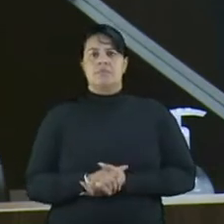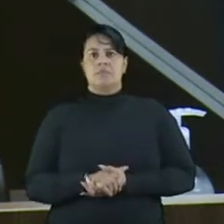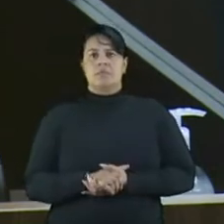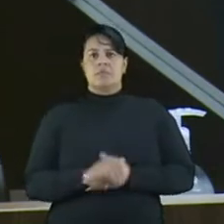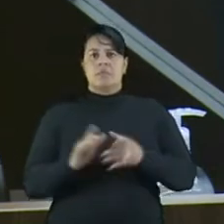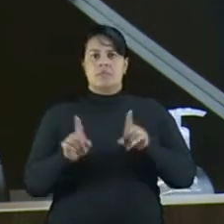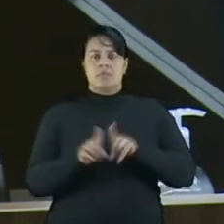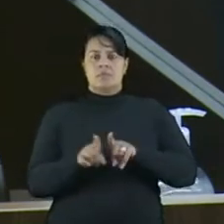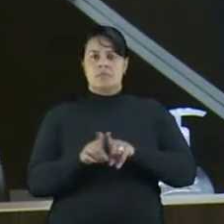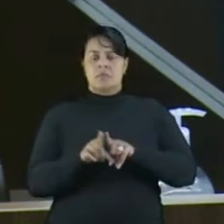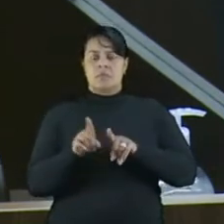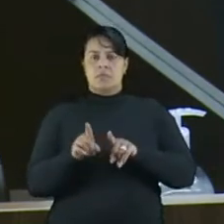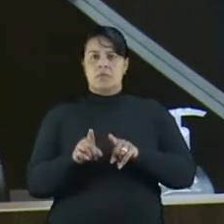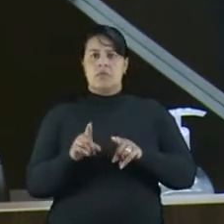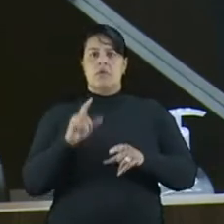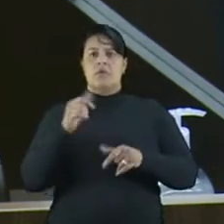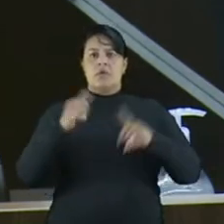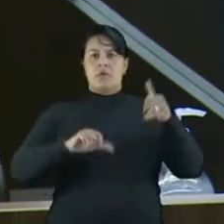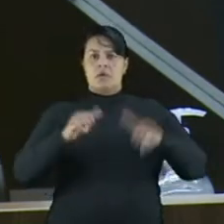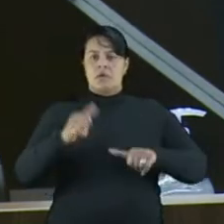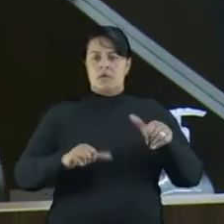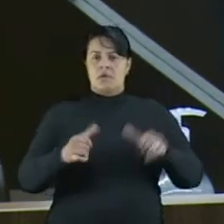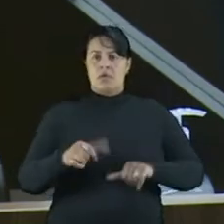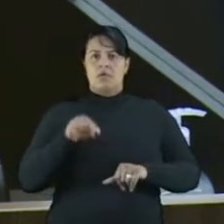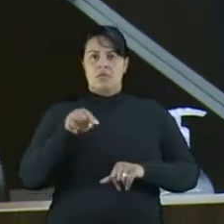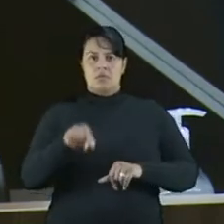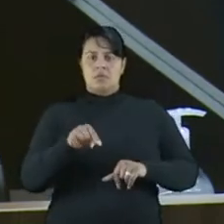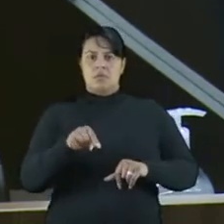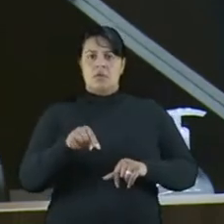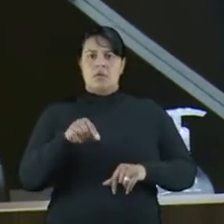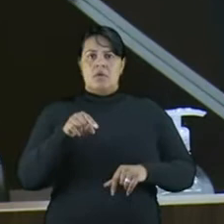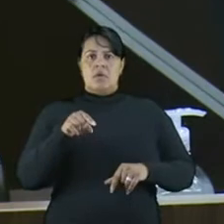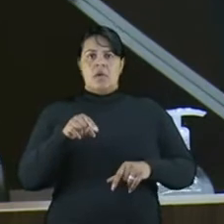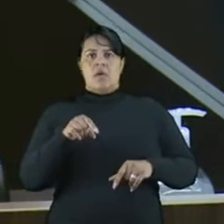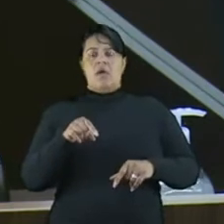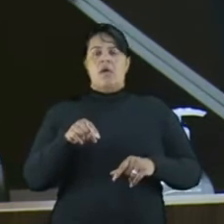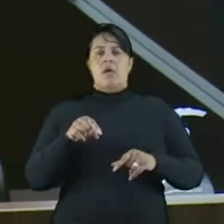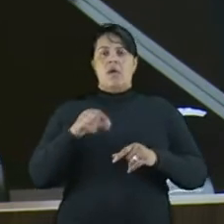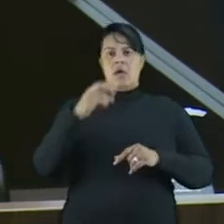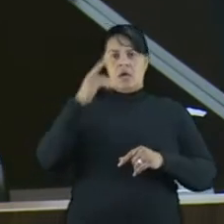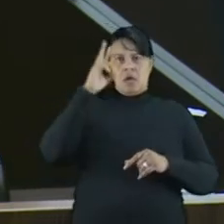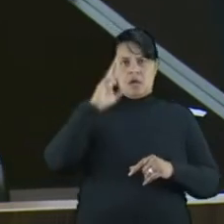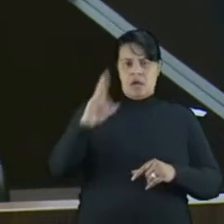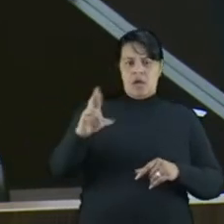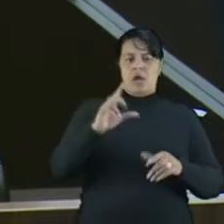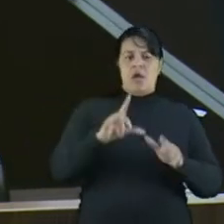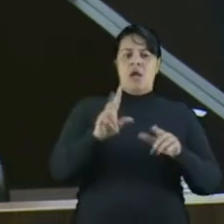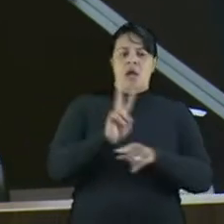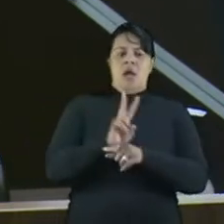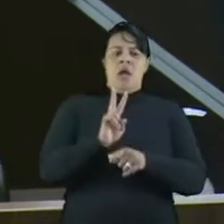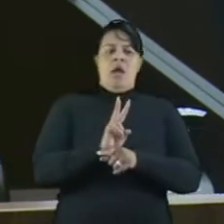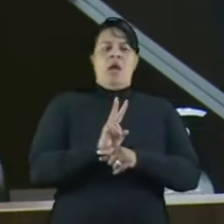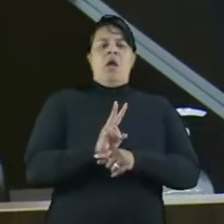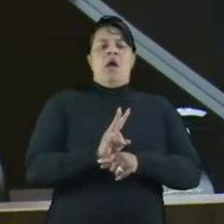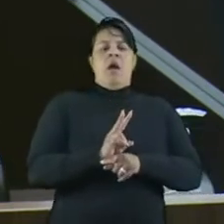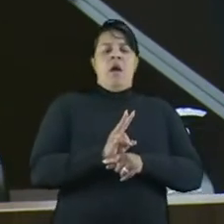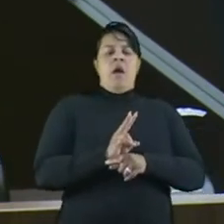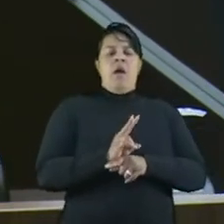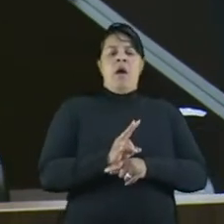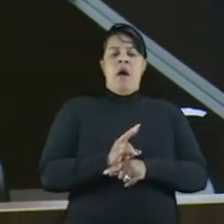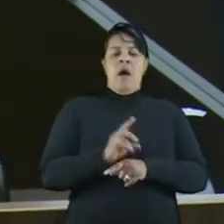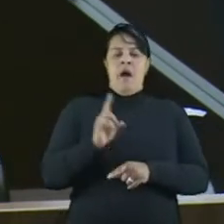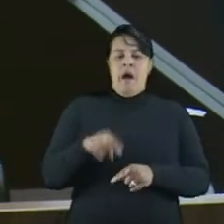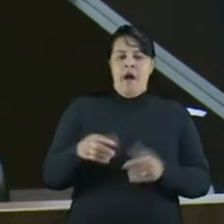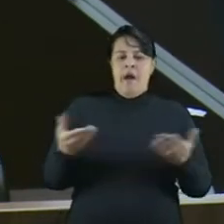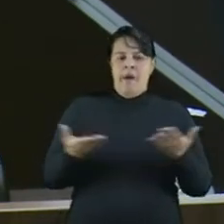Além disso, a avaliação da então denominada Autoridade Nacional de Proteção de Dados, hoje a Autarquia